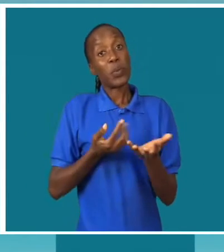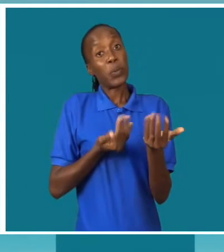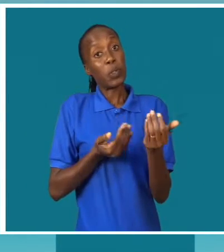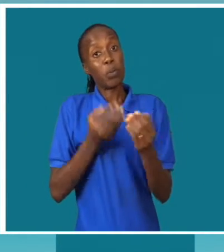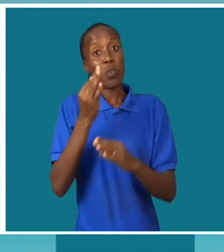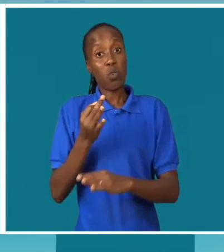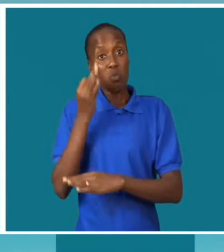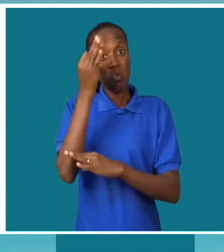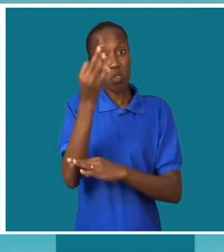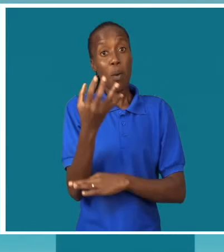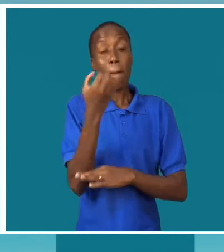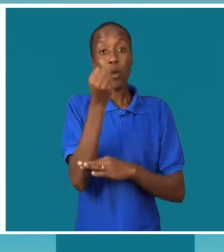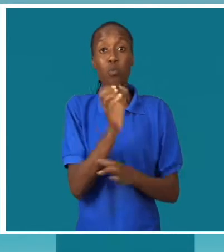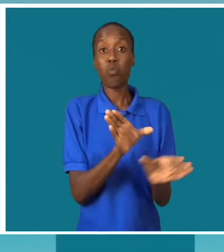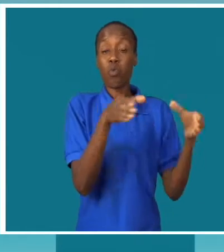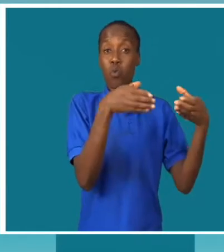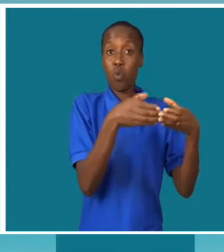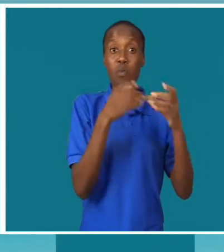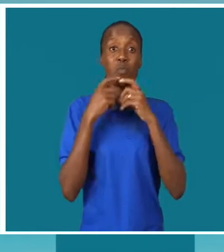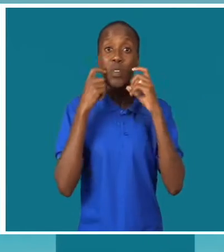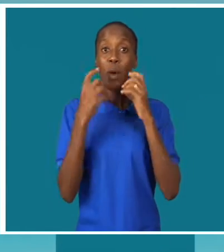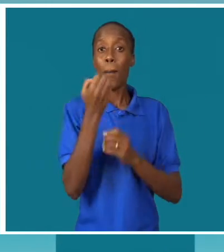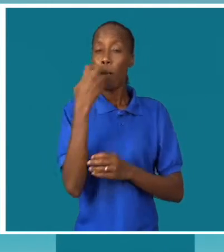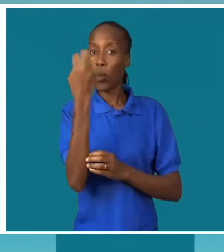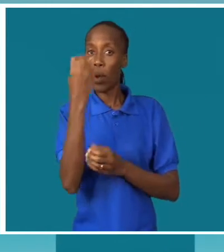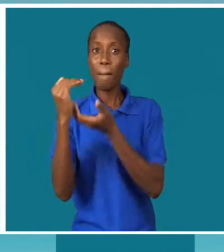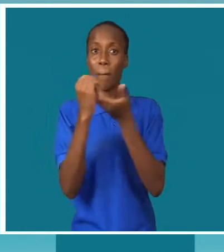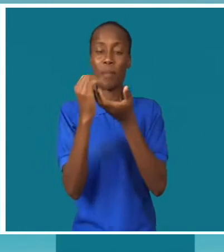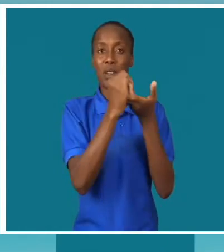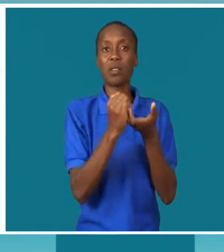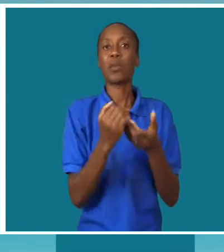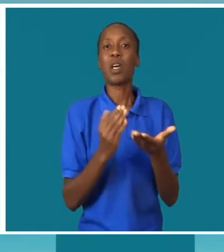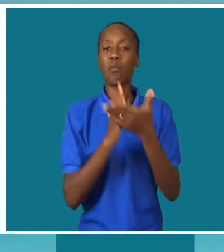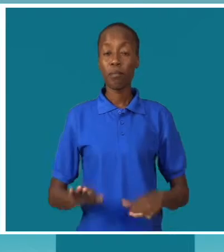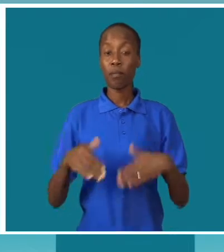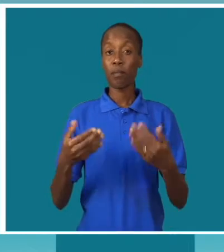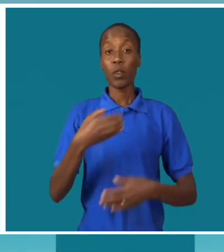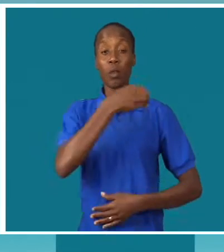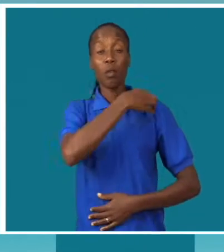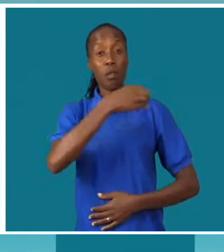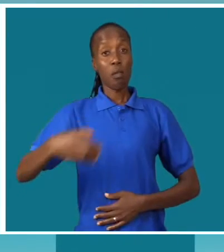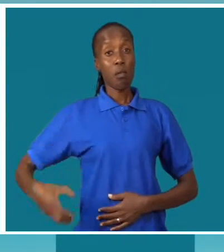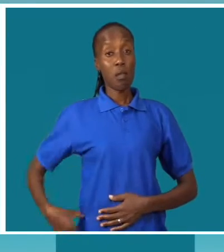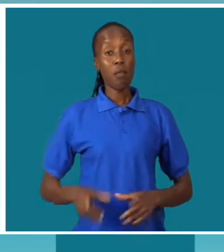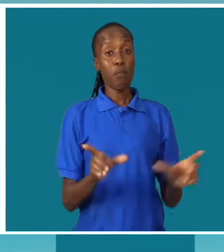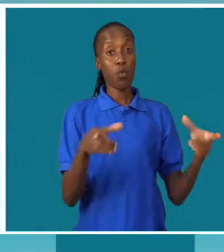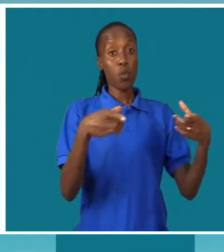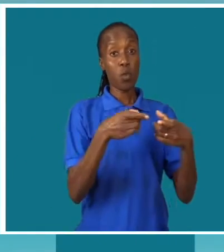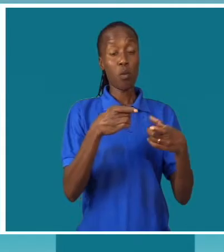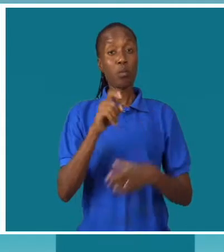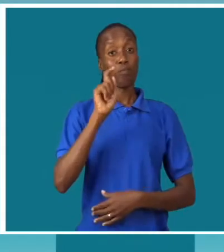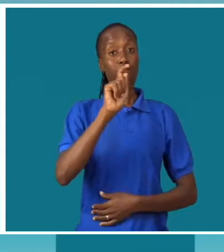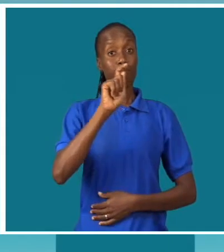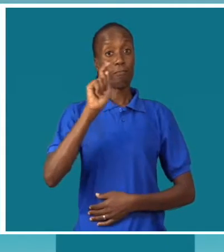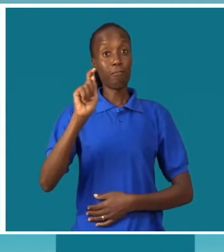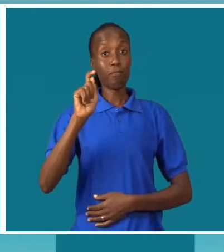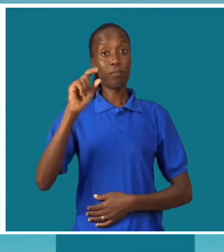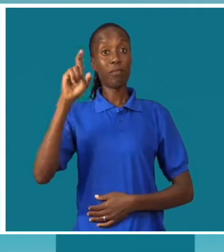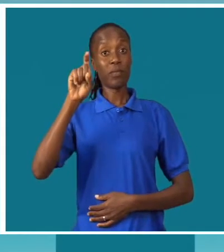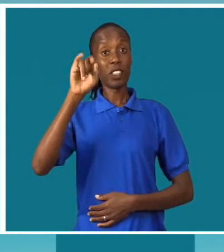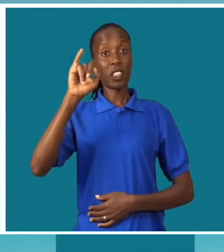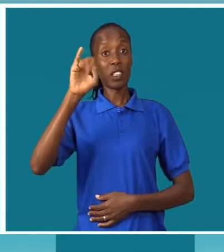futuro próximo a Liga Moçambicana tenha de encontrar parceiros para poderem fazer face a este grupo. O presidente do clube de Xiboto teme que o